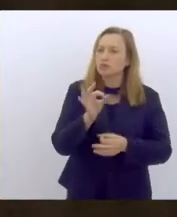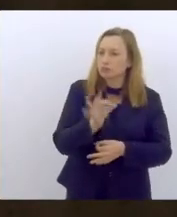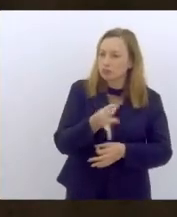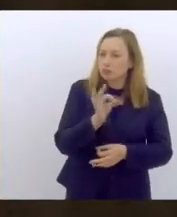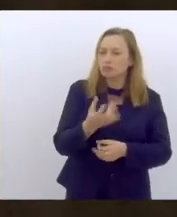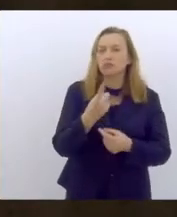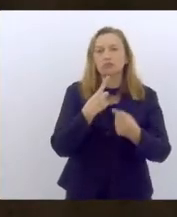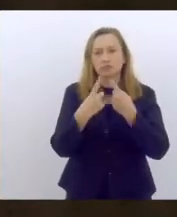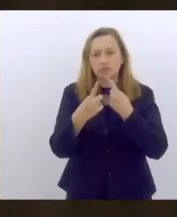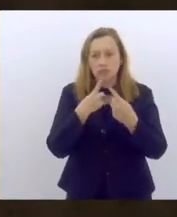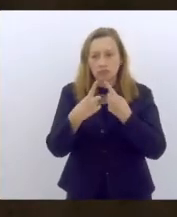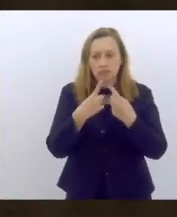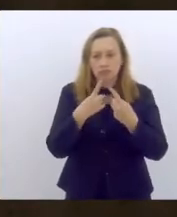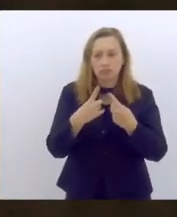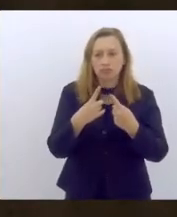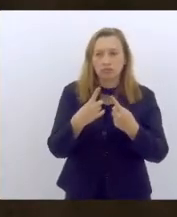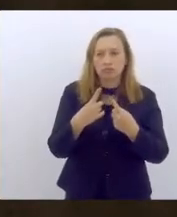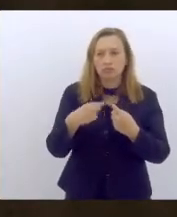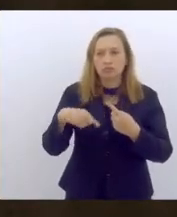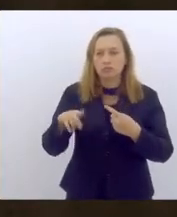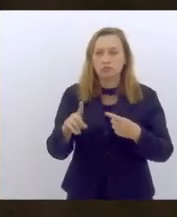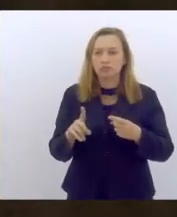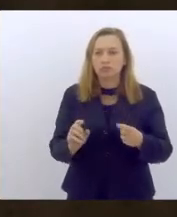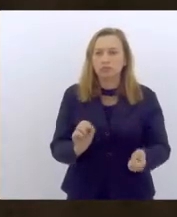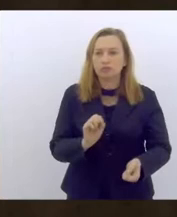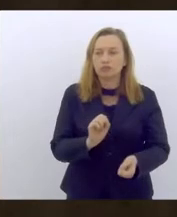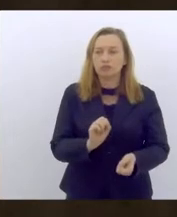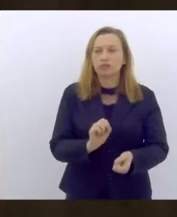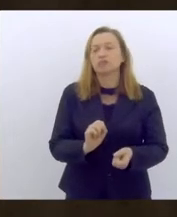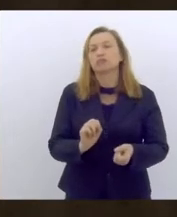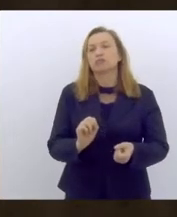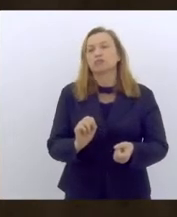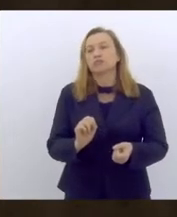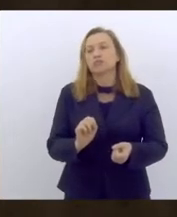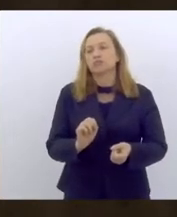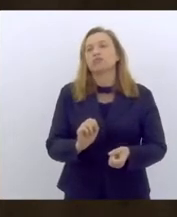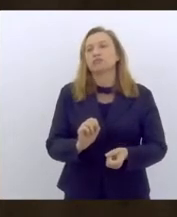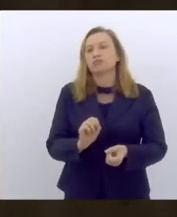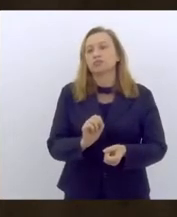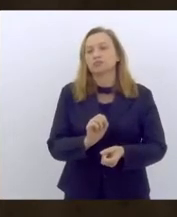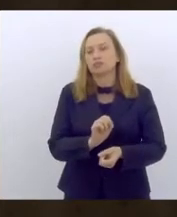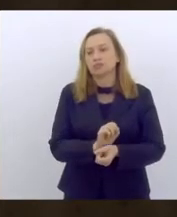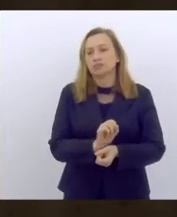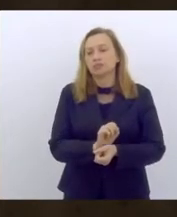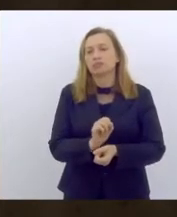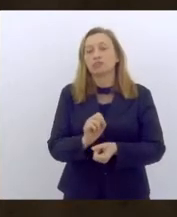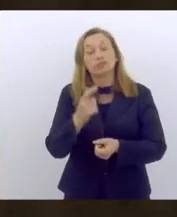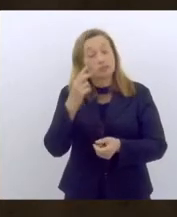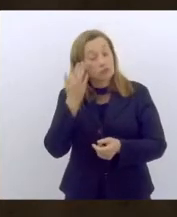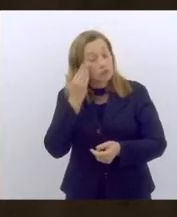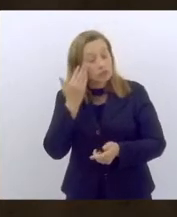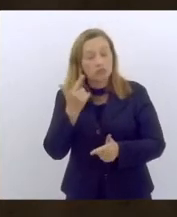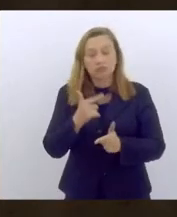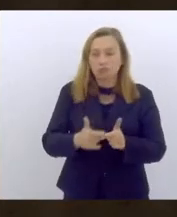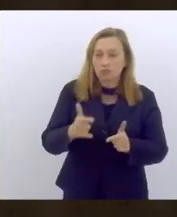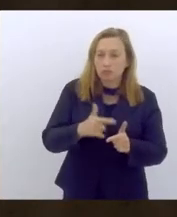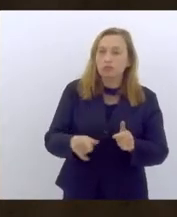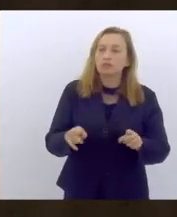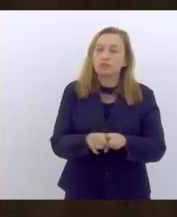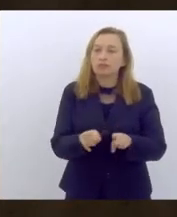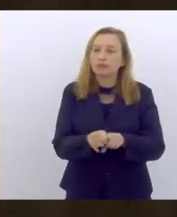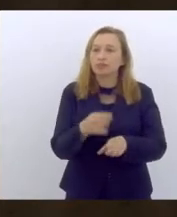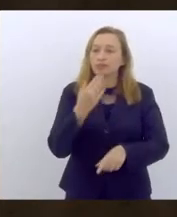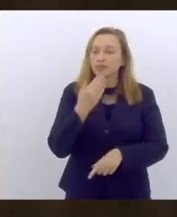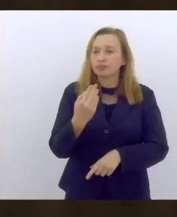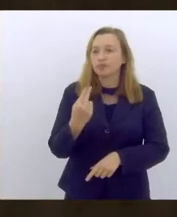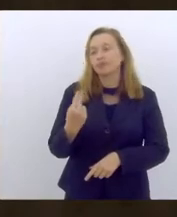para debater isso quando estávamos em recesso parlamentar mas entendendo a gravidade do problema também peço